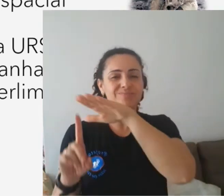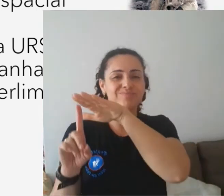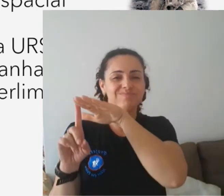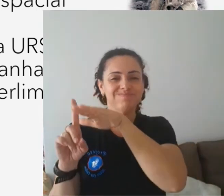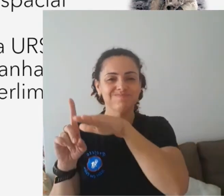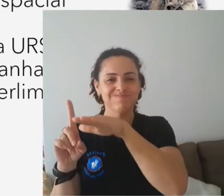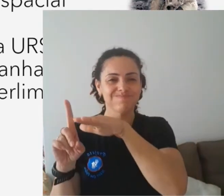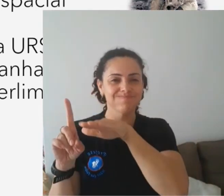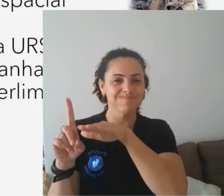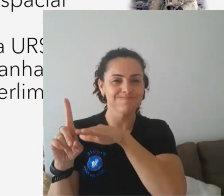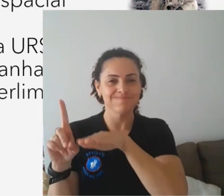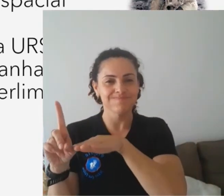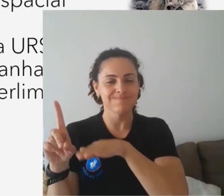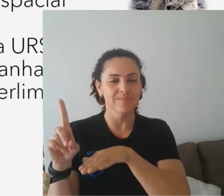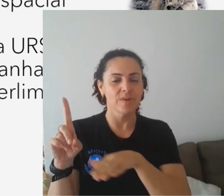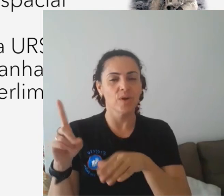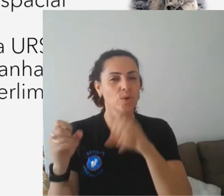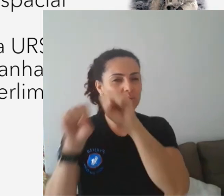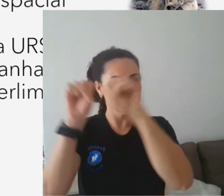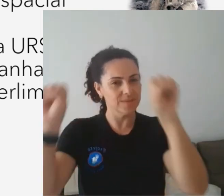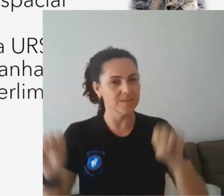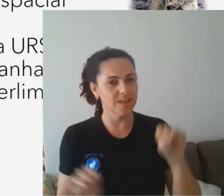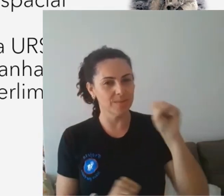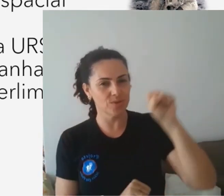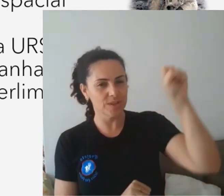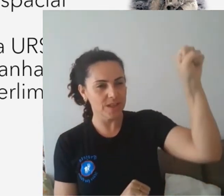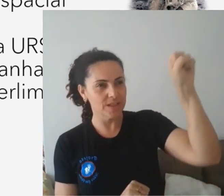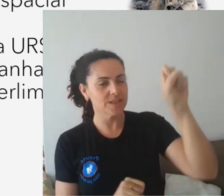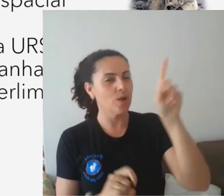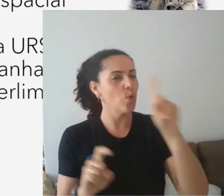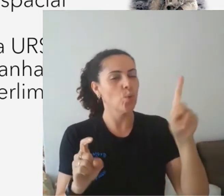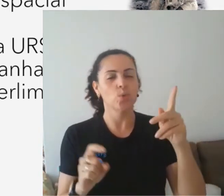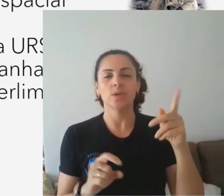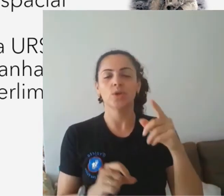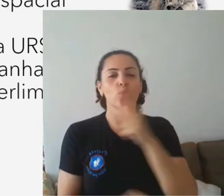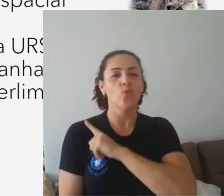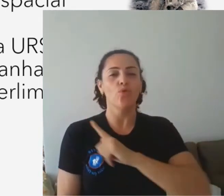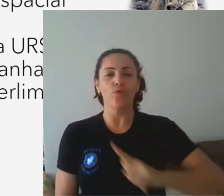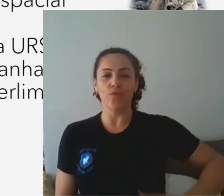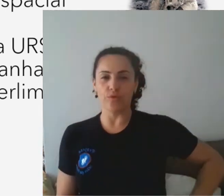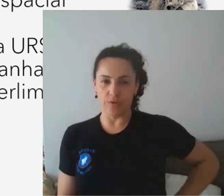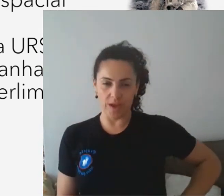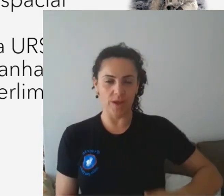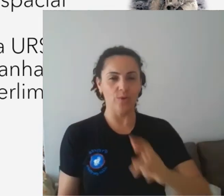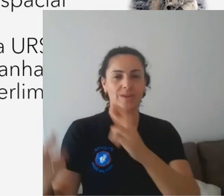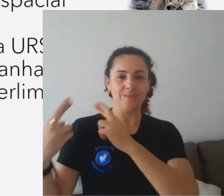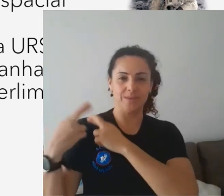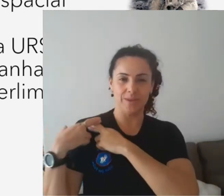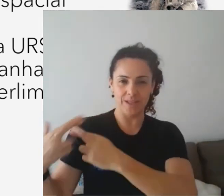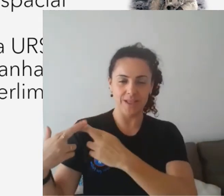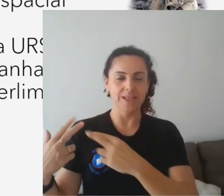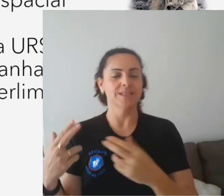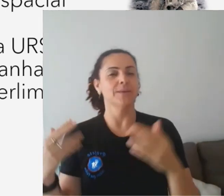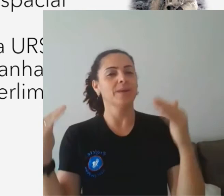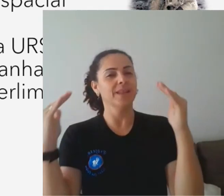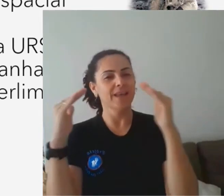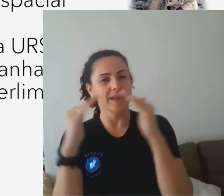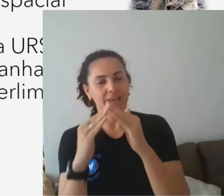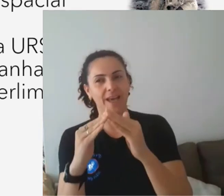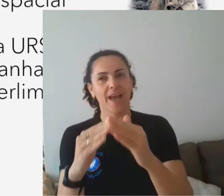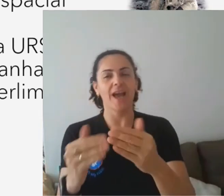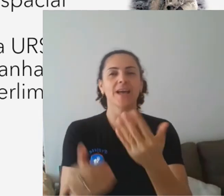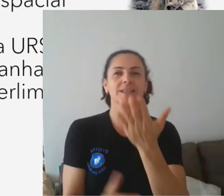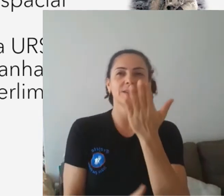socialista, onde o Estado fica responsável pela alimentação, pelo vestimento, pela moradia, pela segurança,